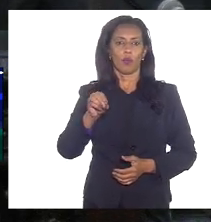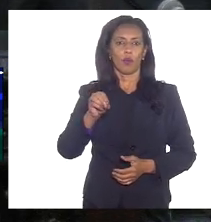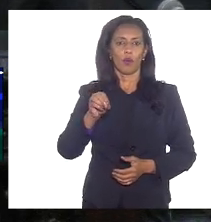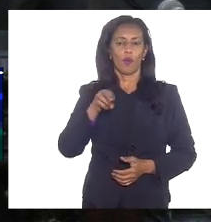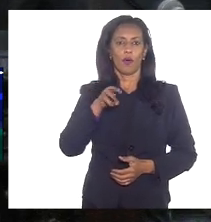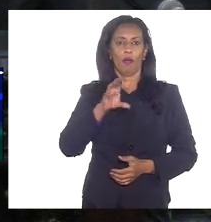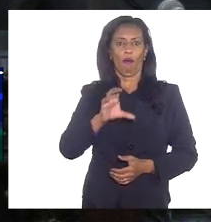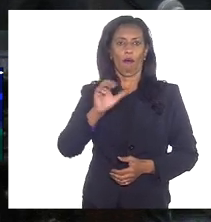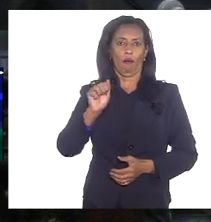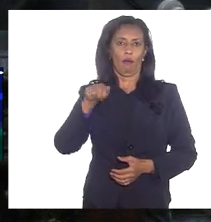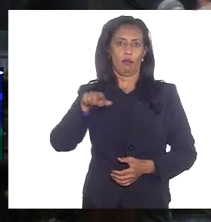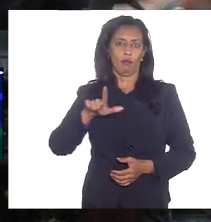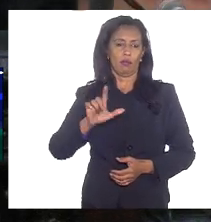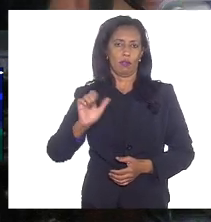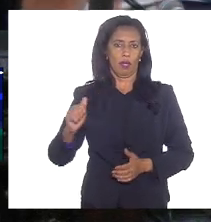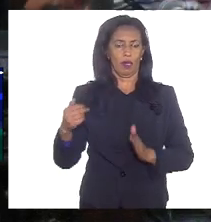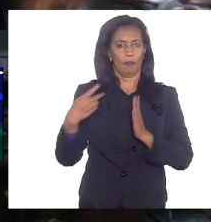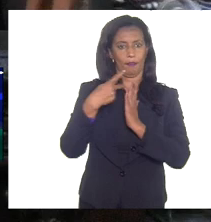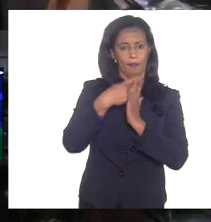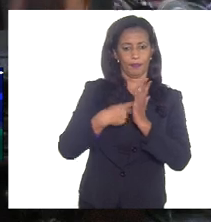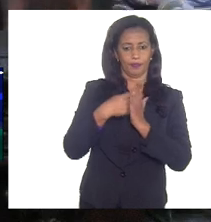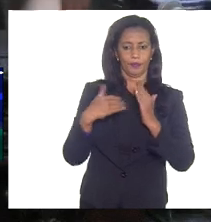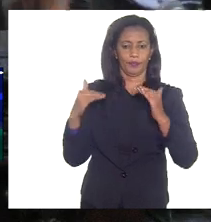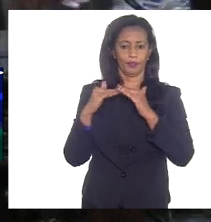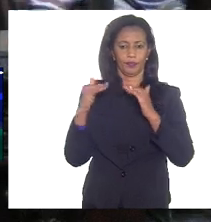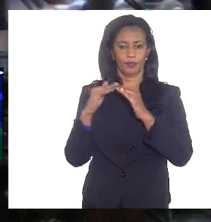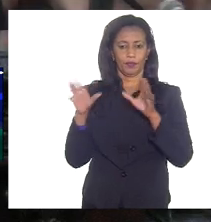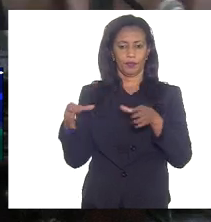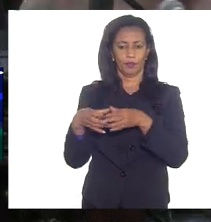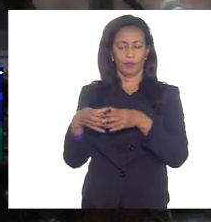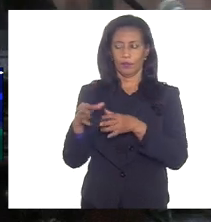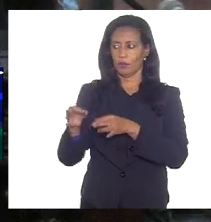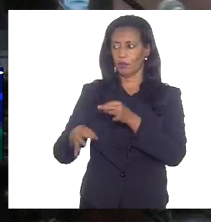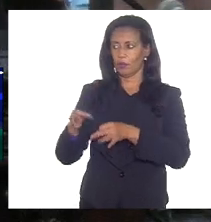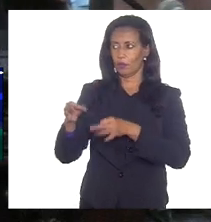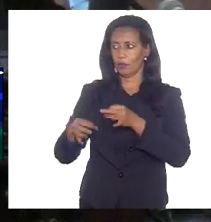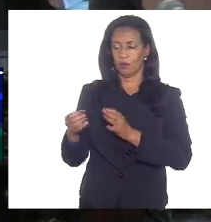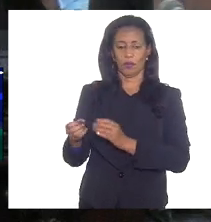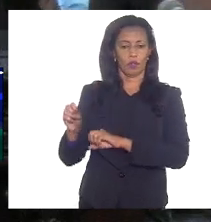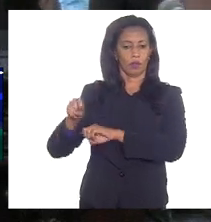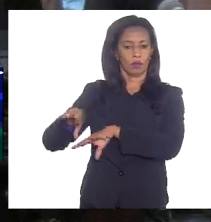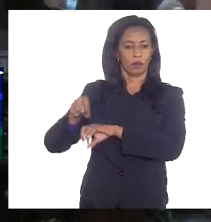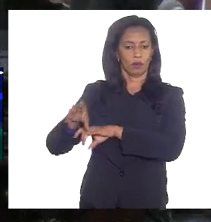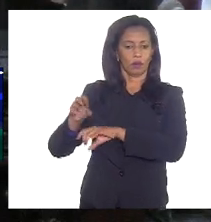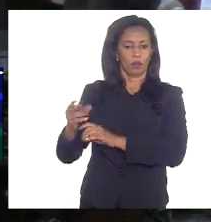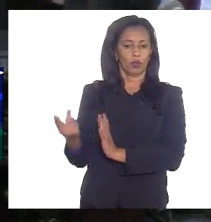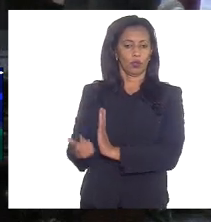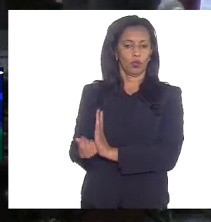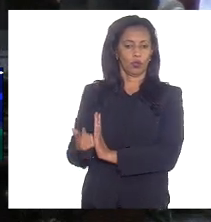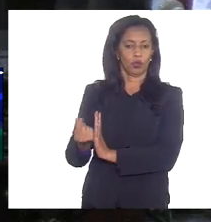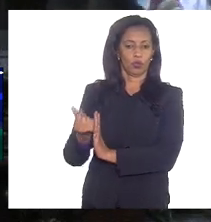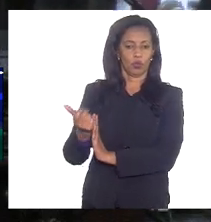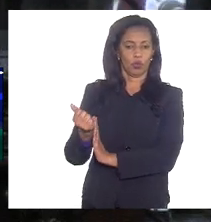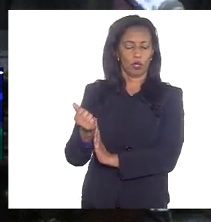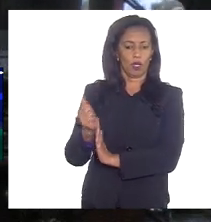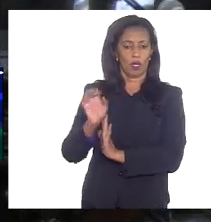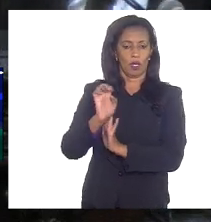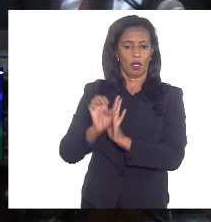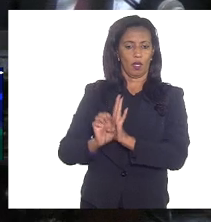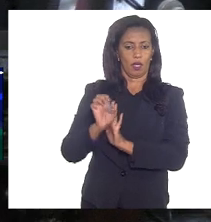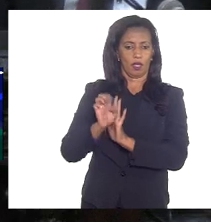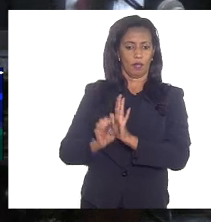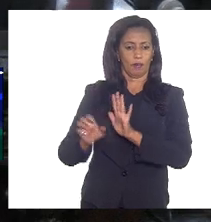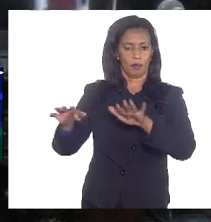Márcio Canella. Pendendo de pareceres das Comissões de Constituição e Justiça, de Educação, de Servidores Públicos, de Orçamento, as emendas